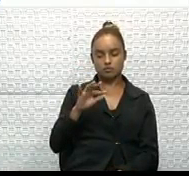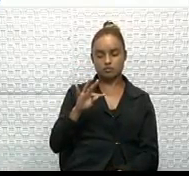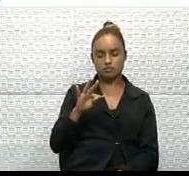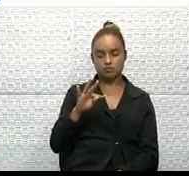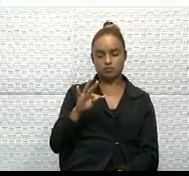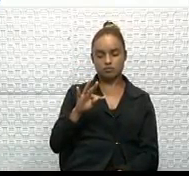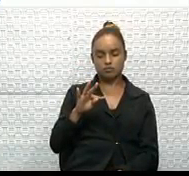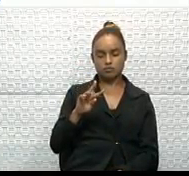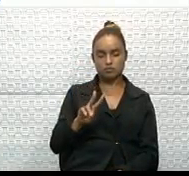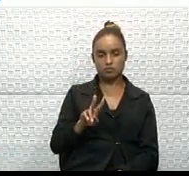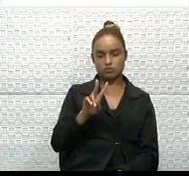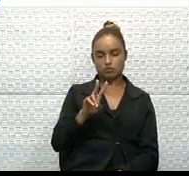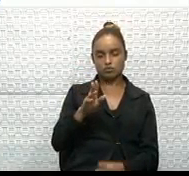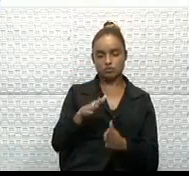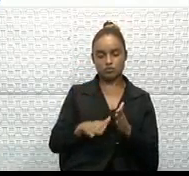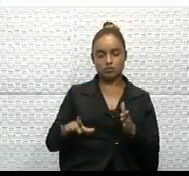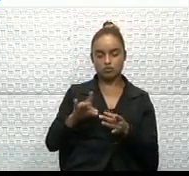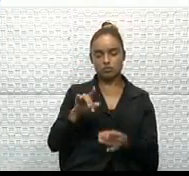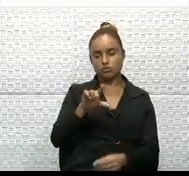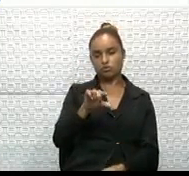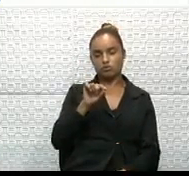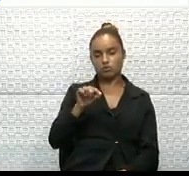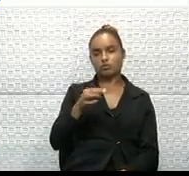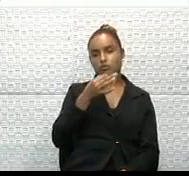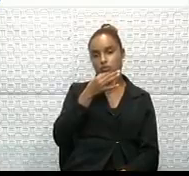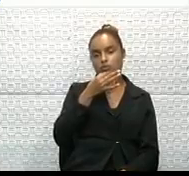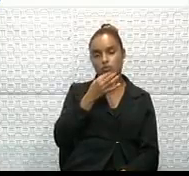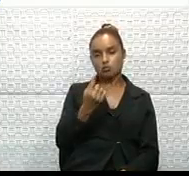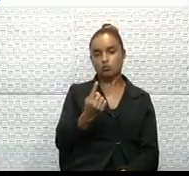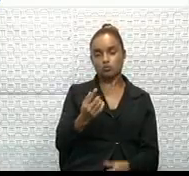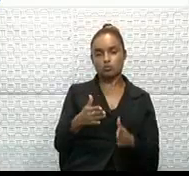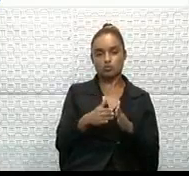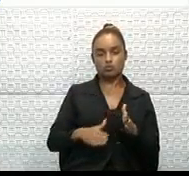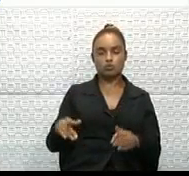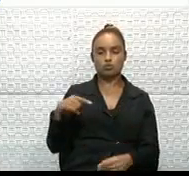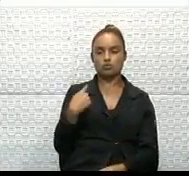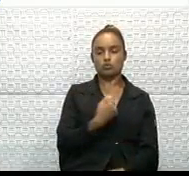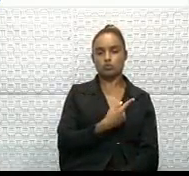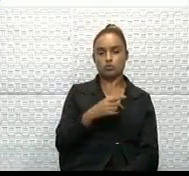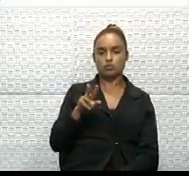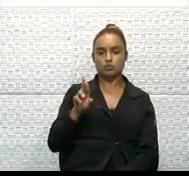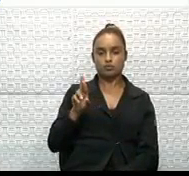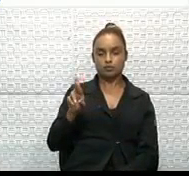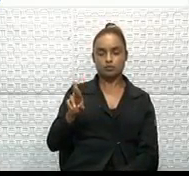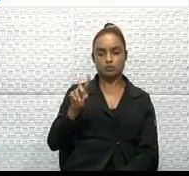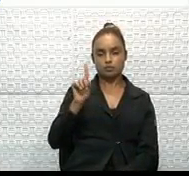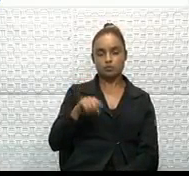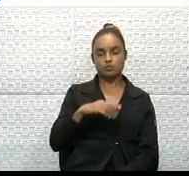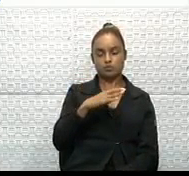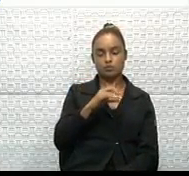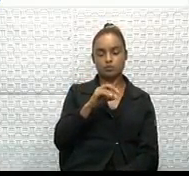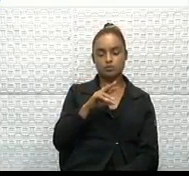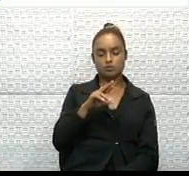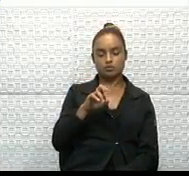opção 1, que é referente ao nosso R, ao nosso coeficiente de